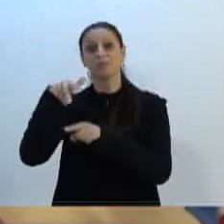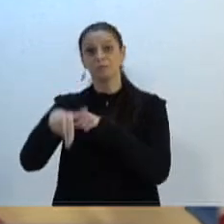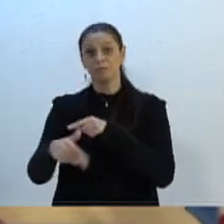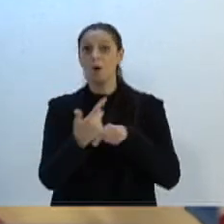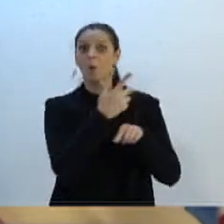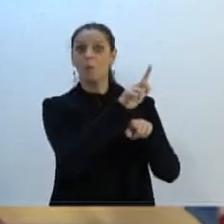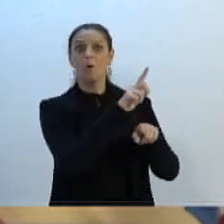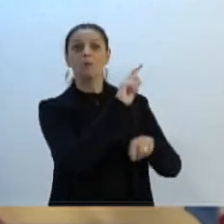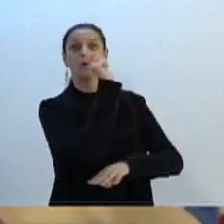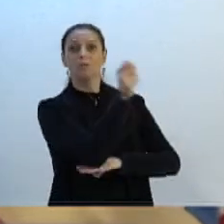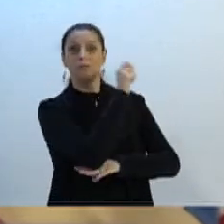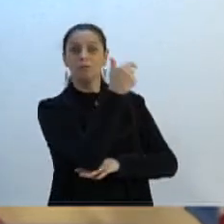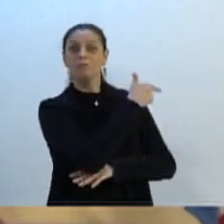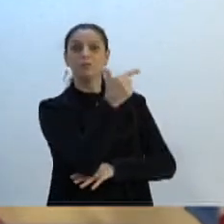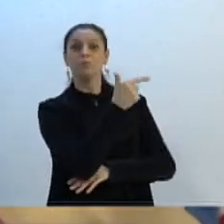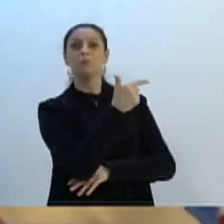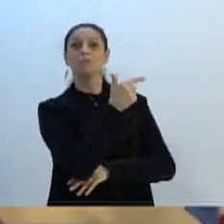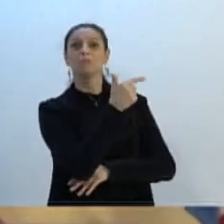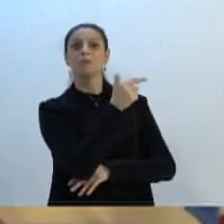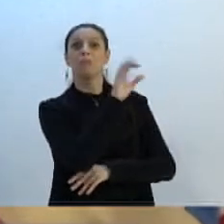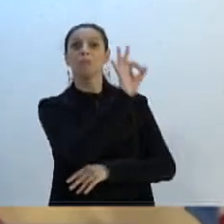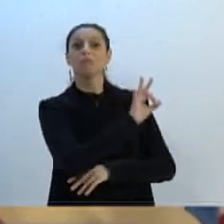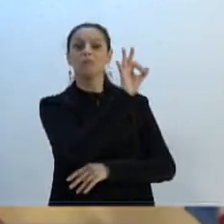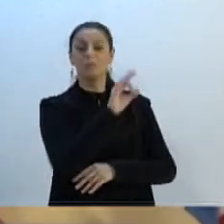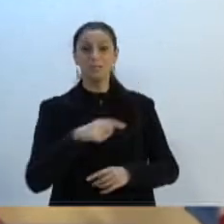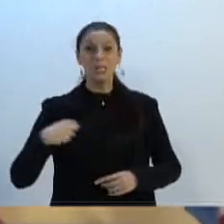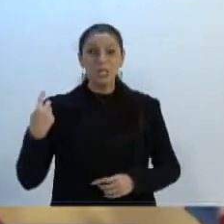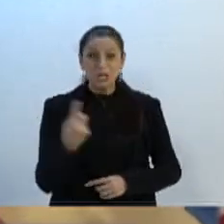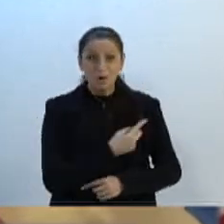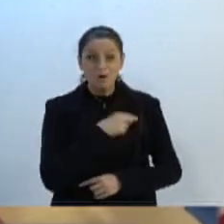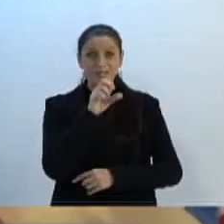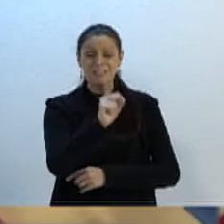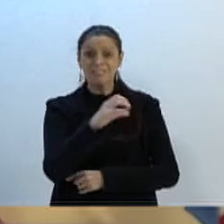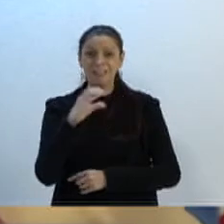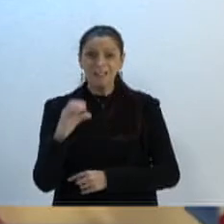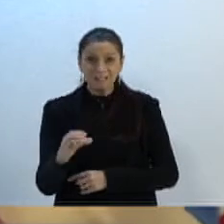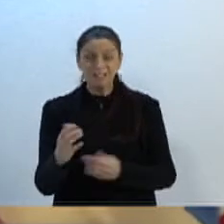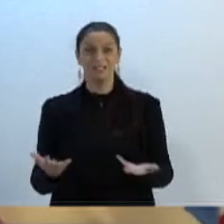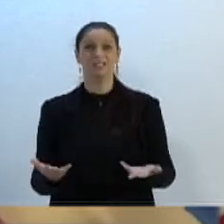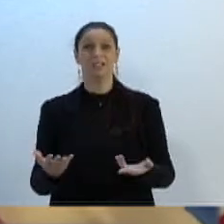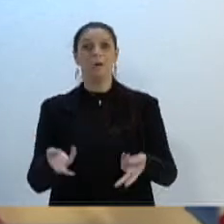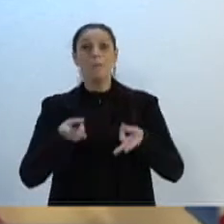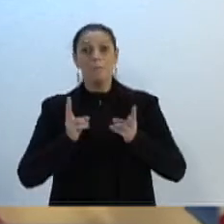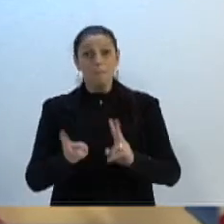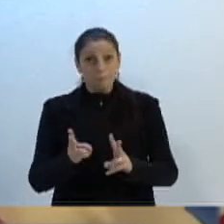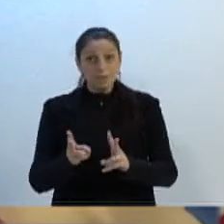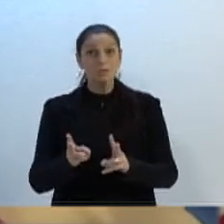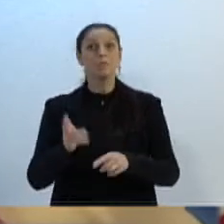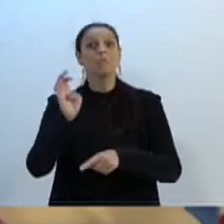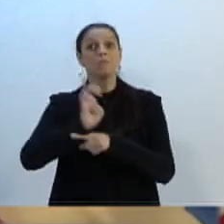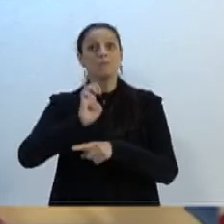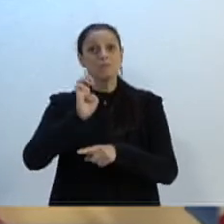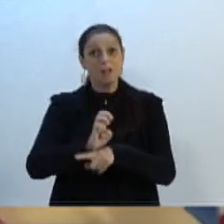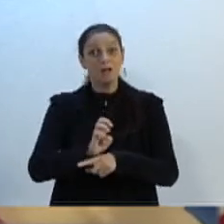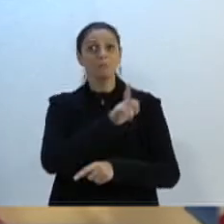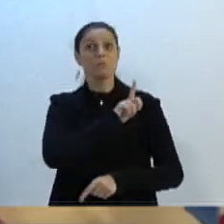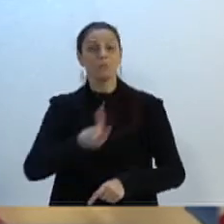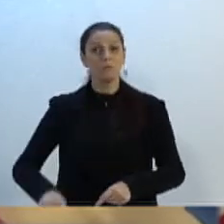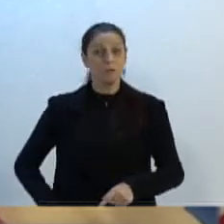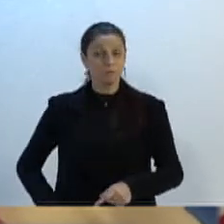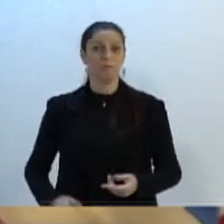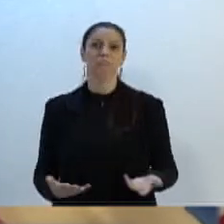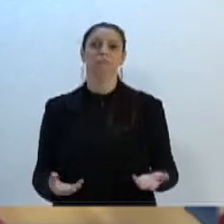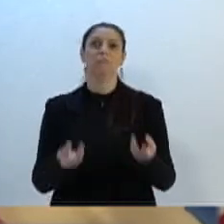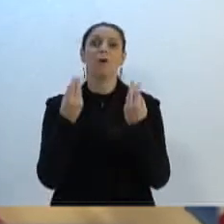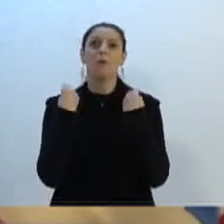corte de 22%, e Santa Catarina, sendo o mesmo estado do governador e o mesmo estado do presidente da República, tem um corte de